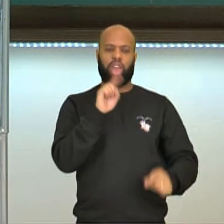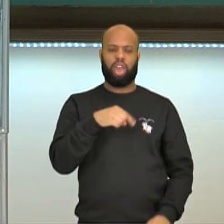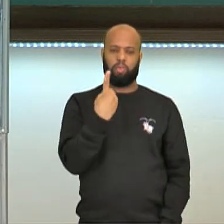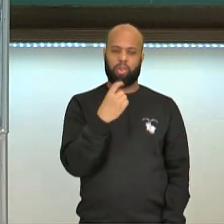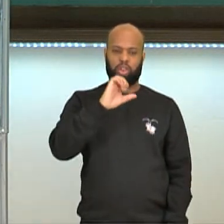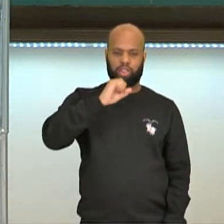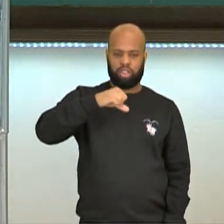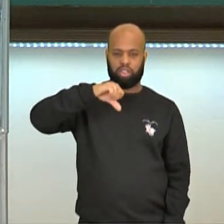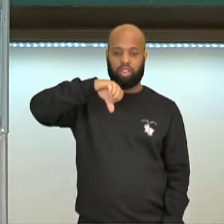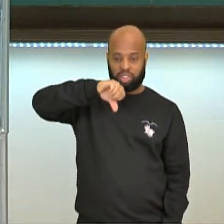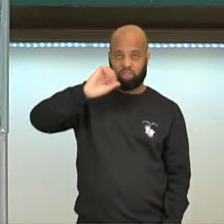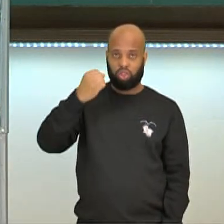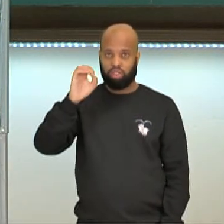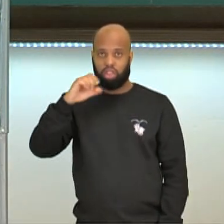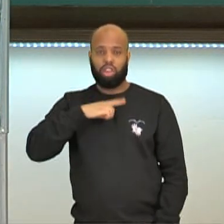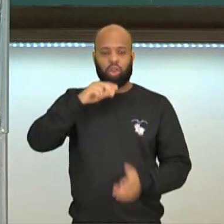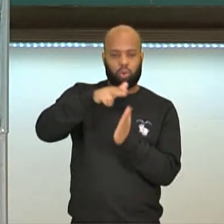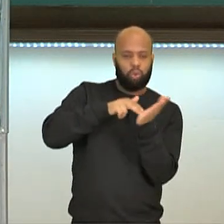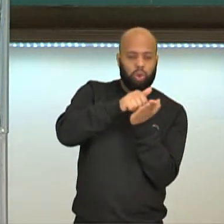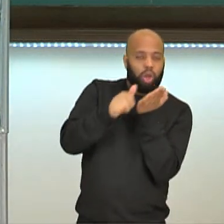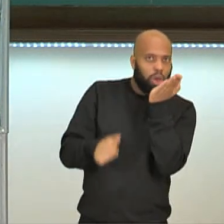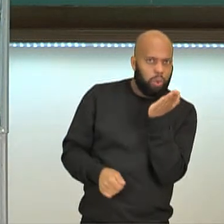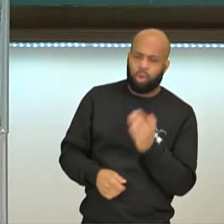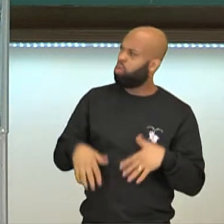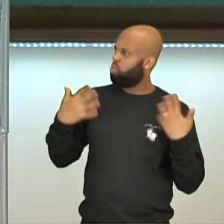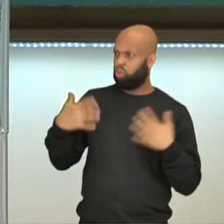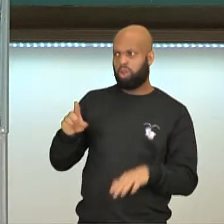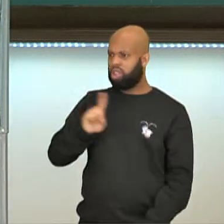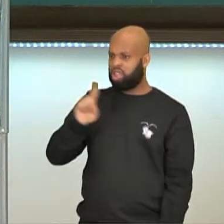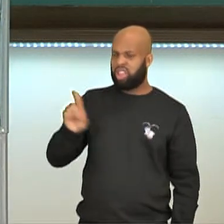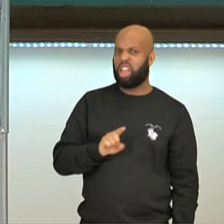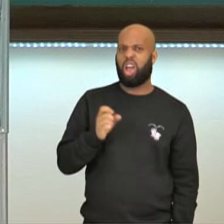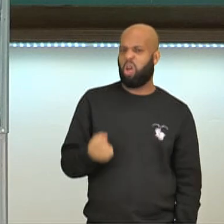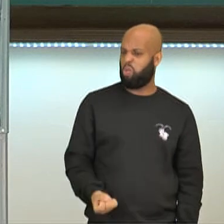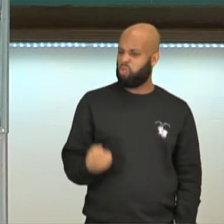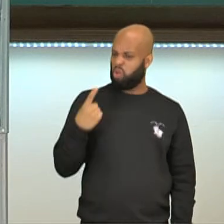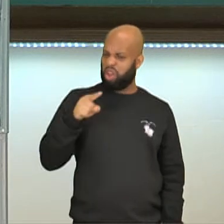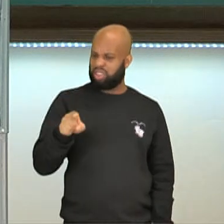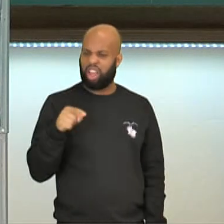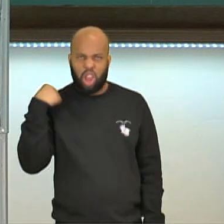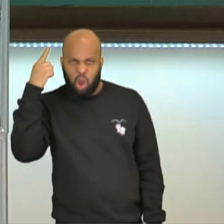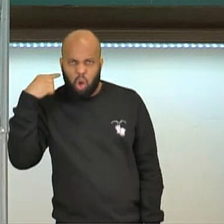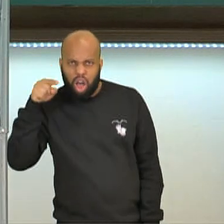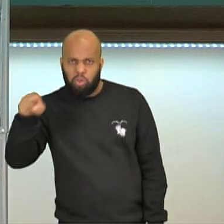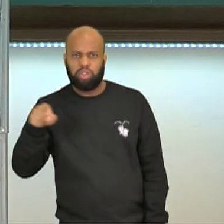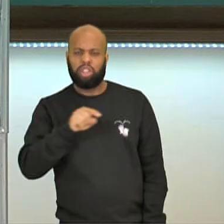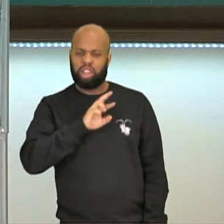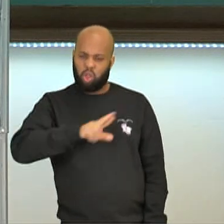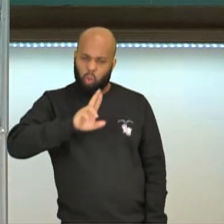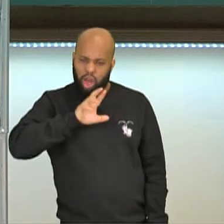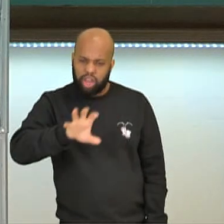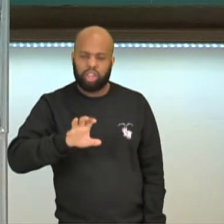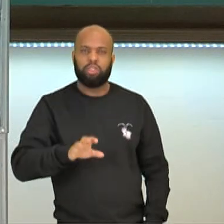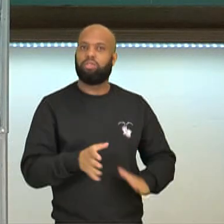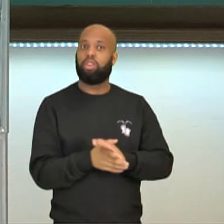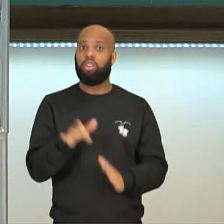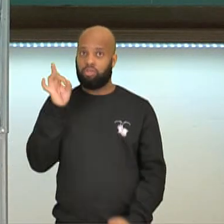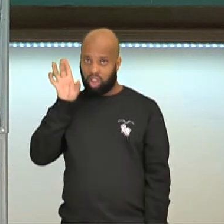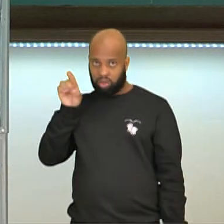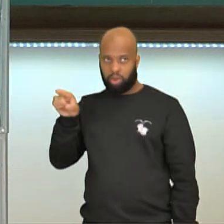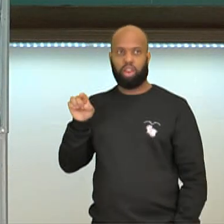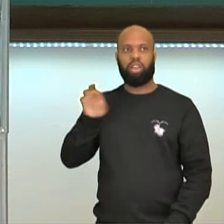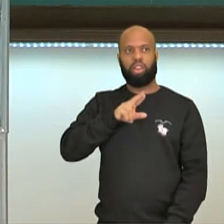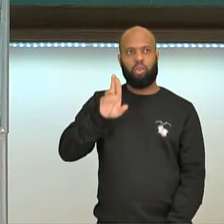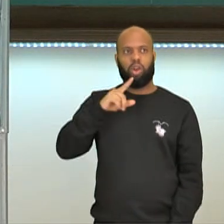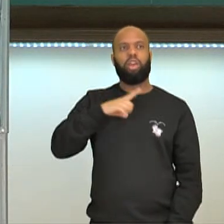as escavações, os arqueólogos americanos ficaram doidos. Falaram assim, não, isso é um absurdo, essa mulher é doida. Falaram desse jeito, não foi fácil para ela.